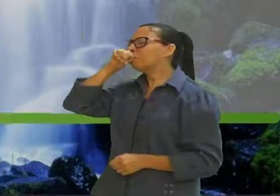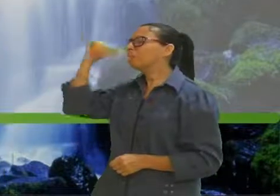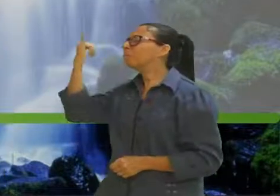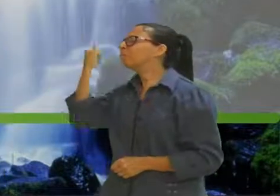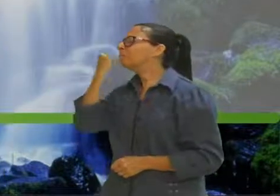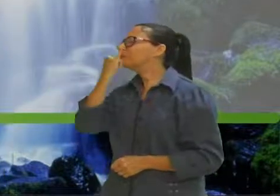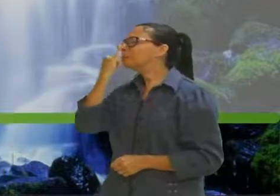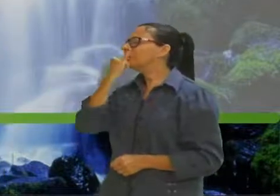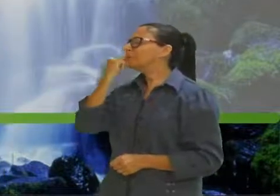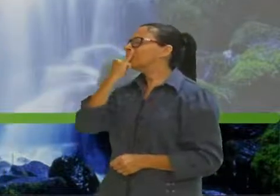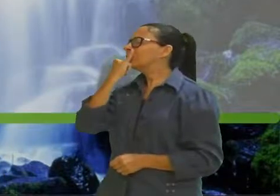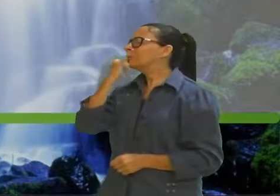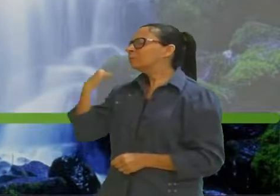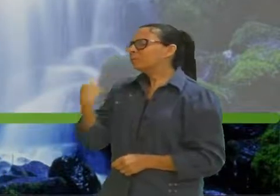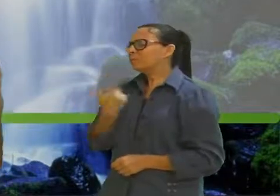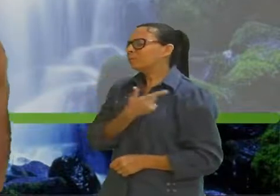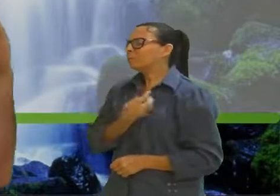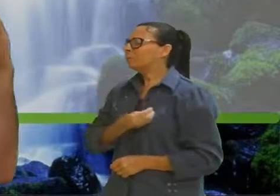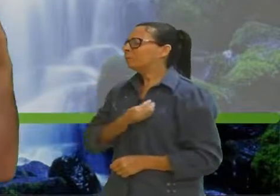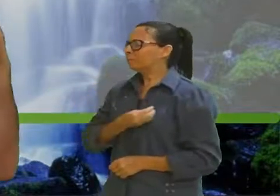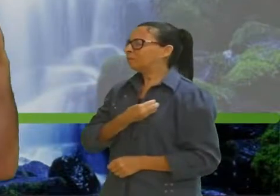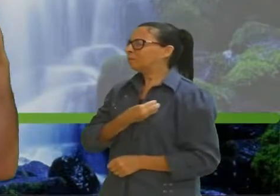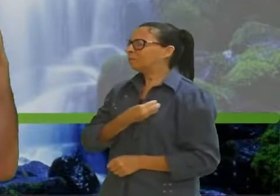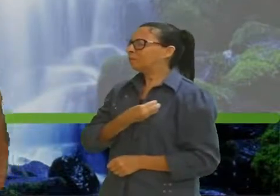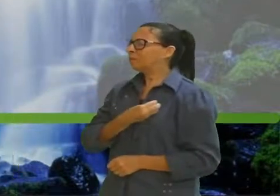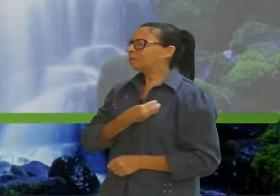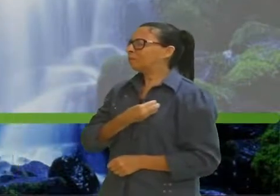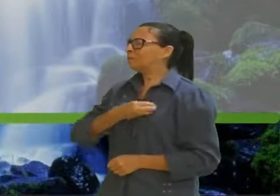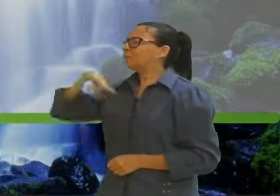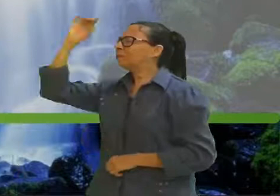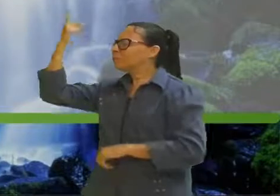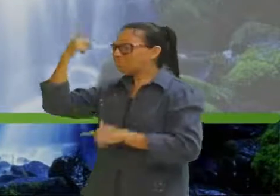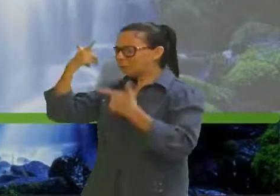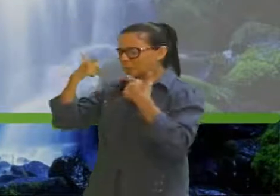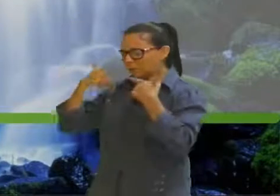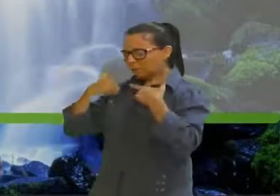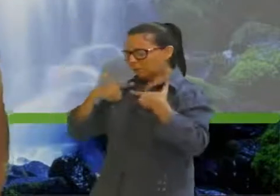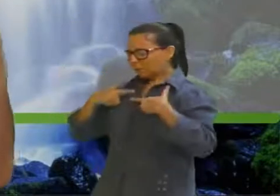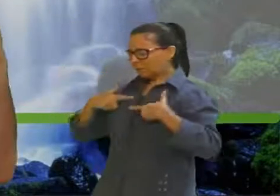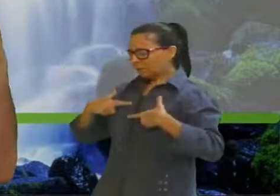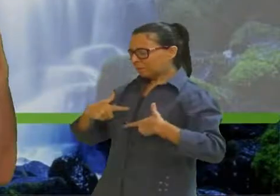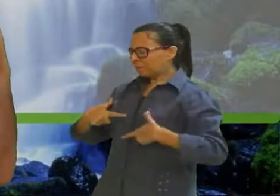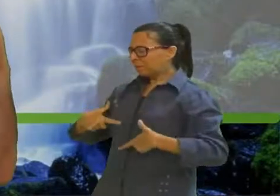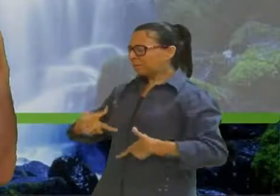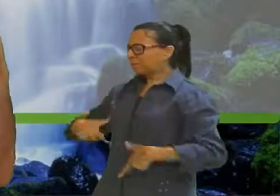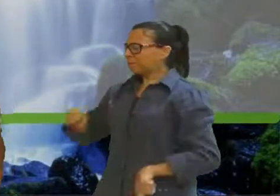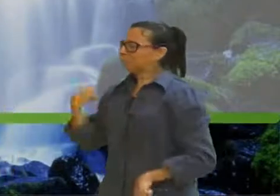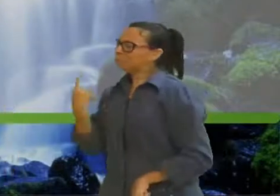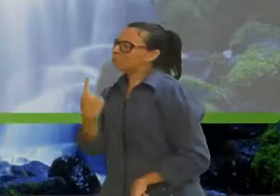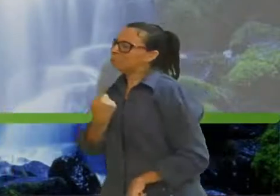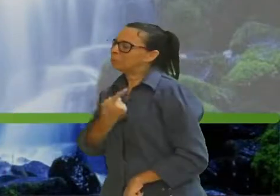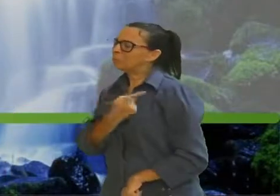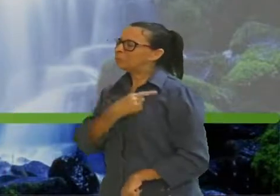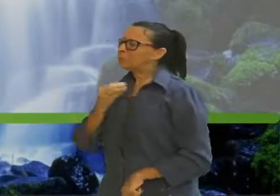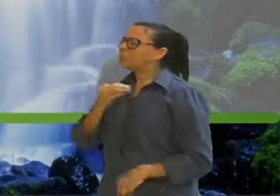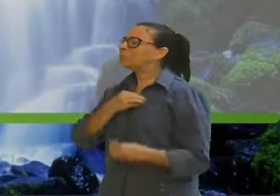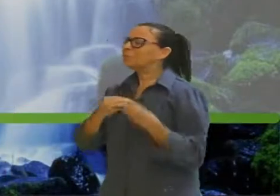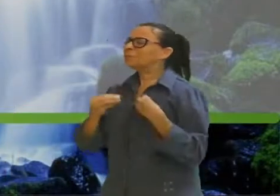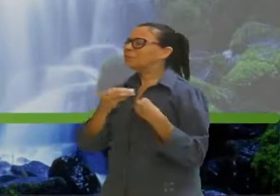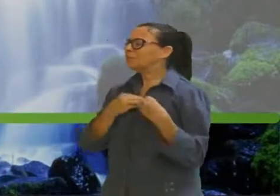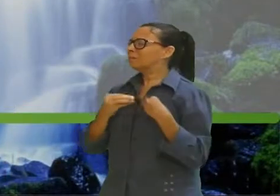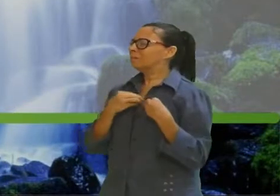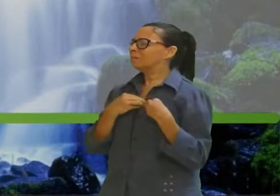nesse momento com a Tua graça, com o Teu poder, perdoa-nos, pois somos pecadores e precisamos da Tua misericórdia,